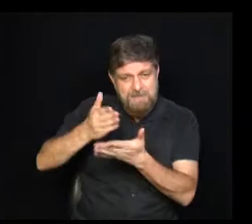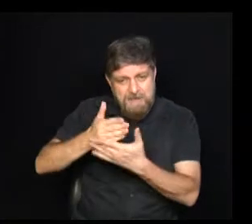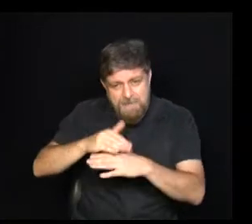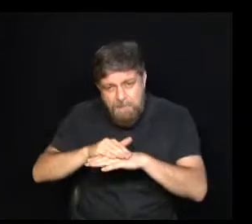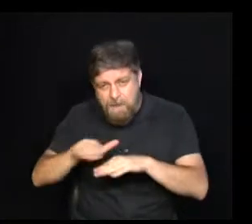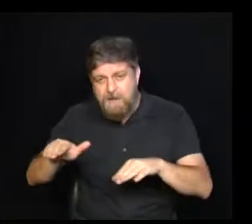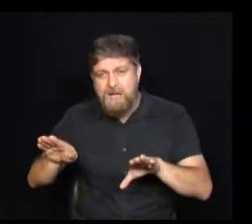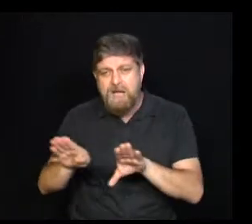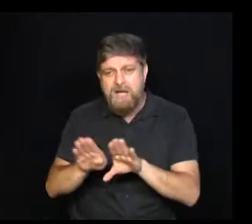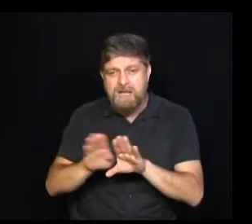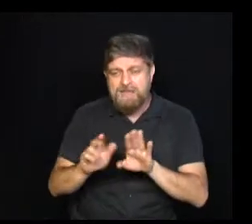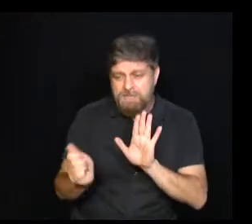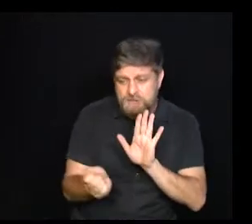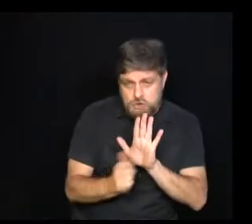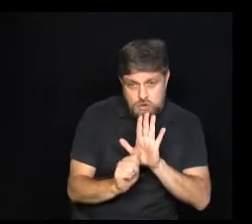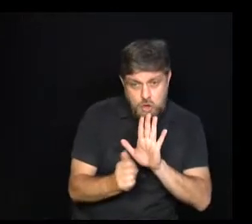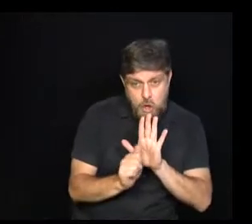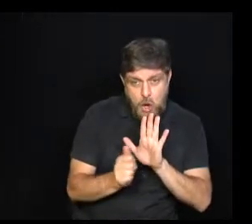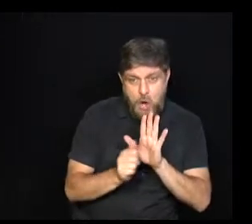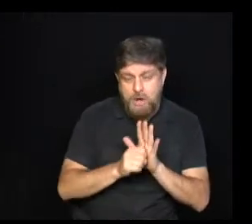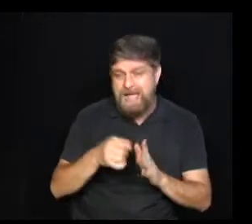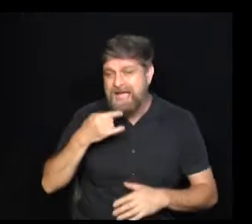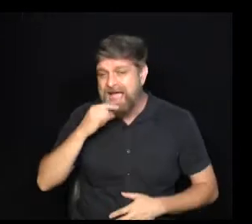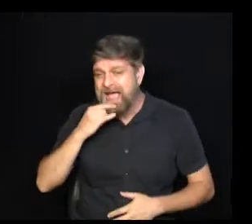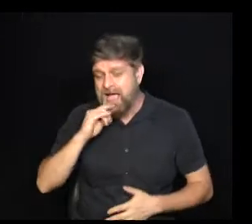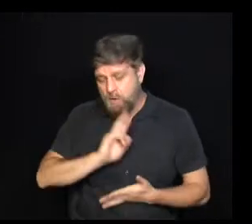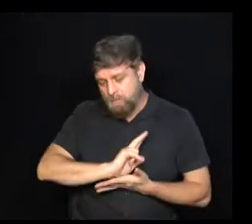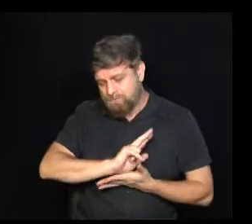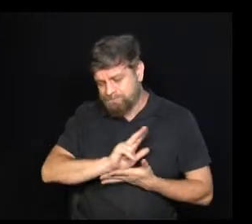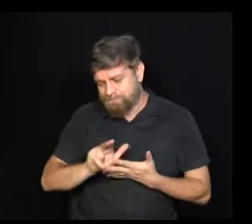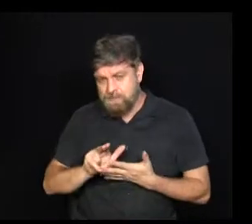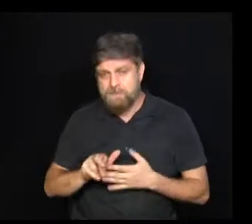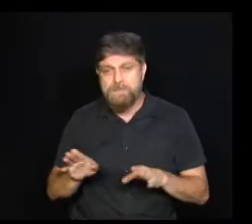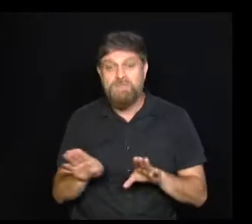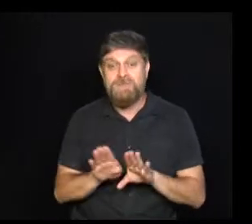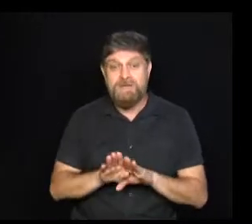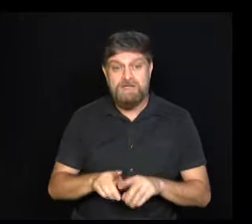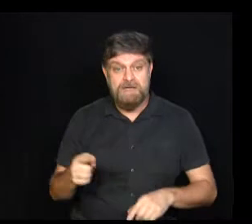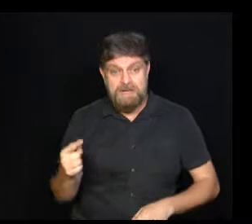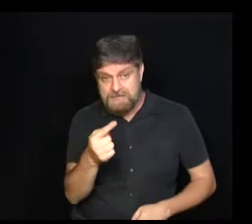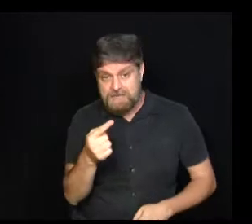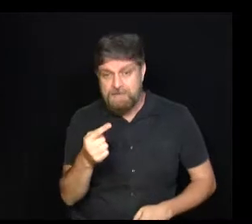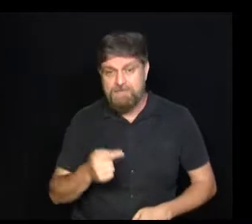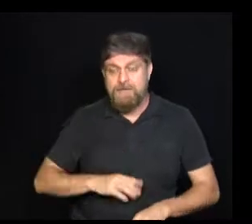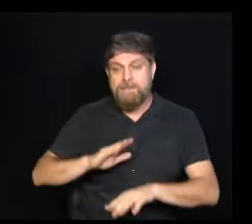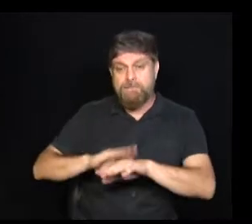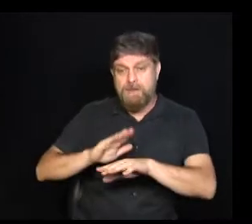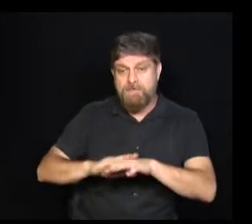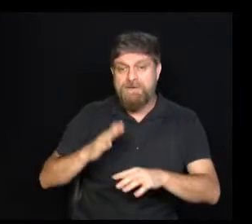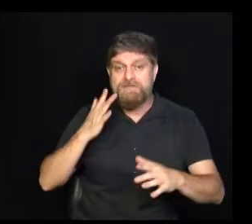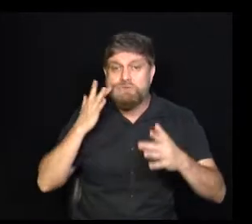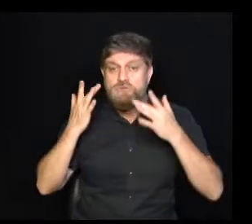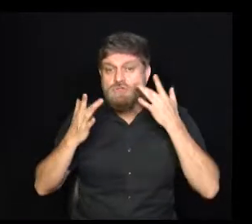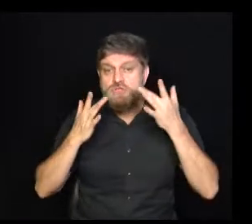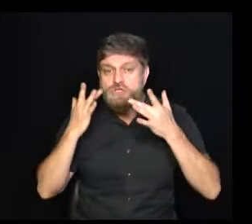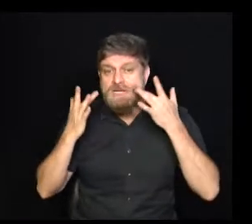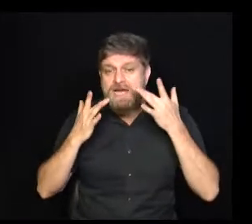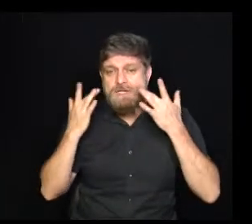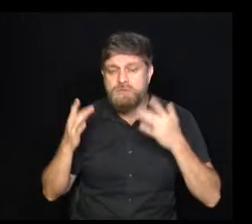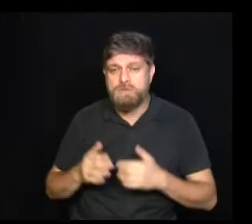da drogadição, né, de álcool e outras drogas. E também o PROIN faz esse teatro que